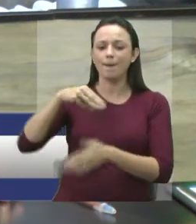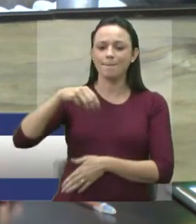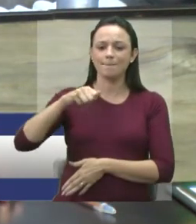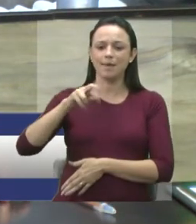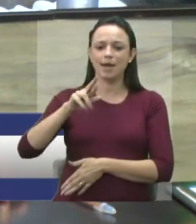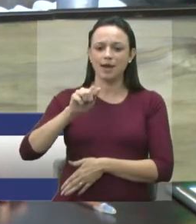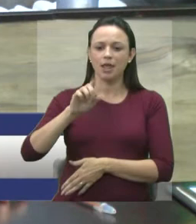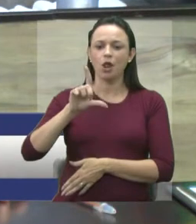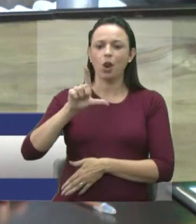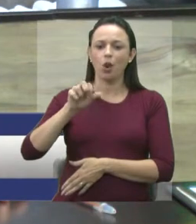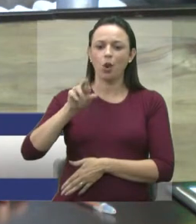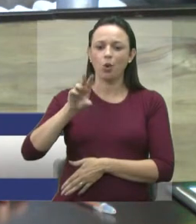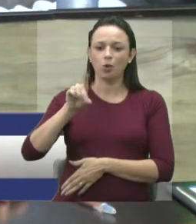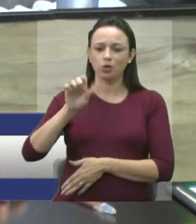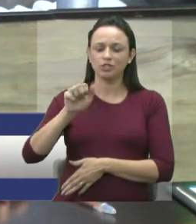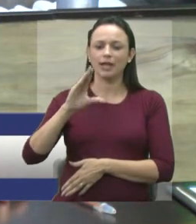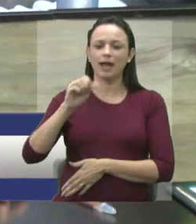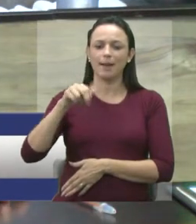Lourdes Camargo Melo.